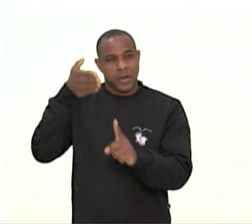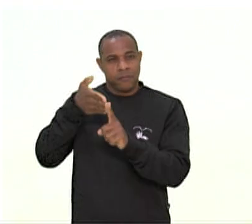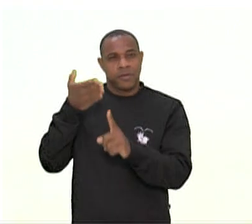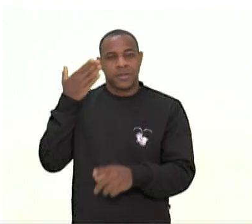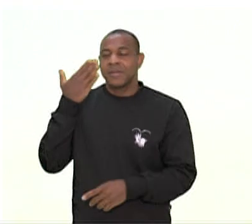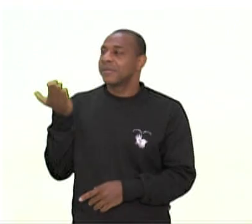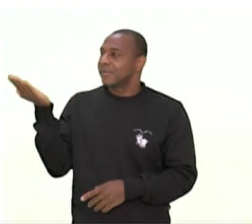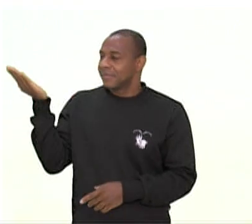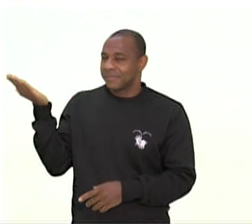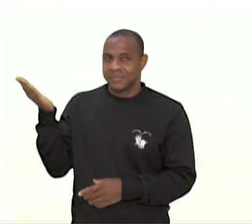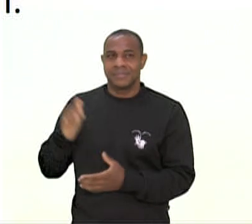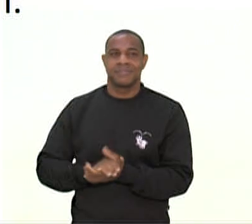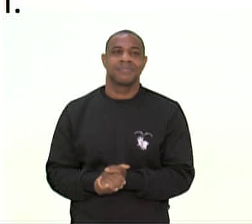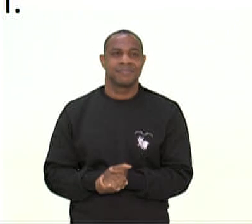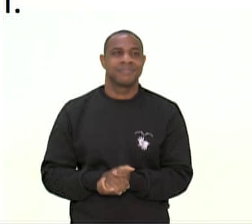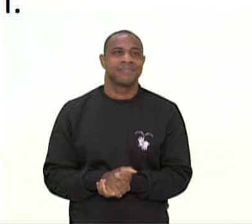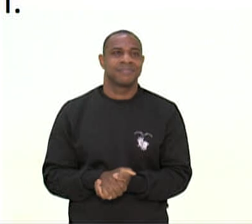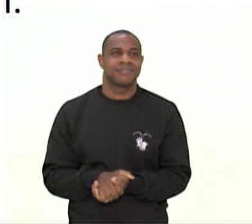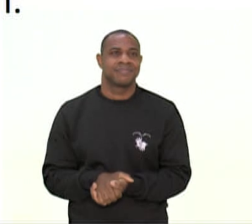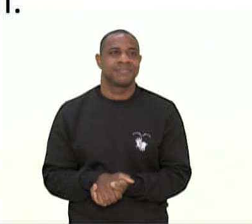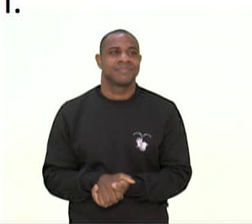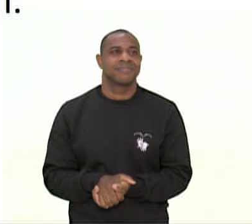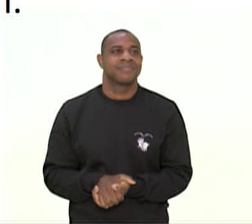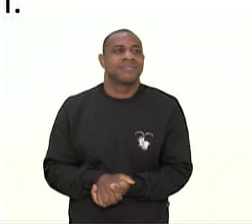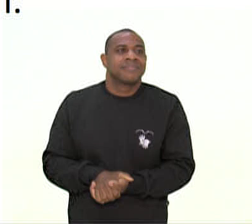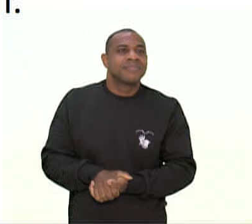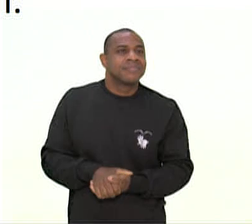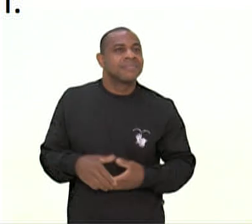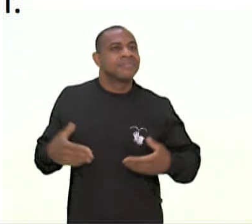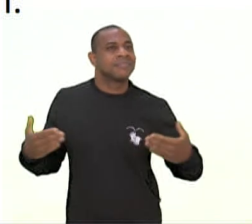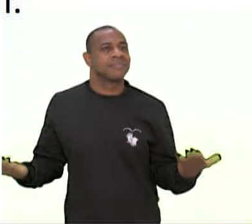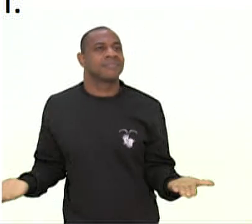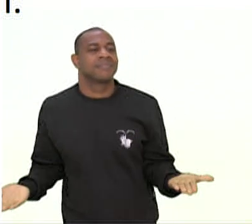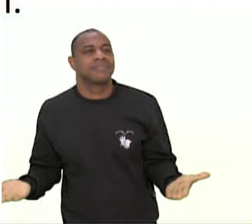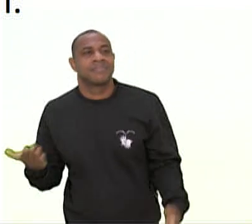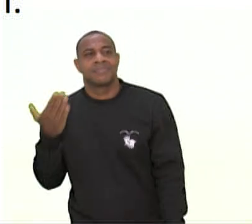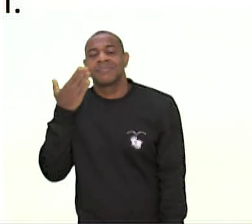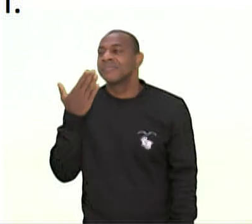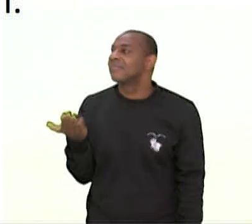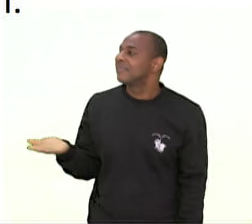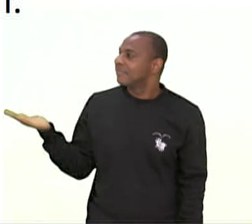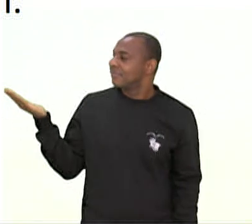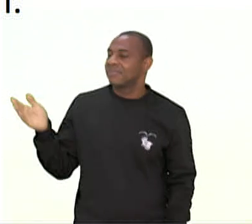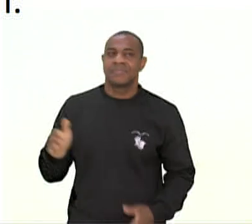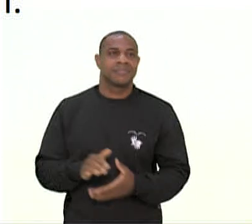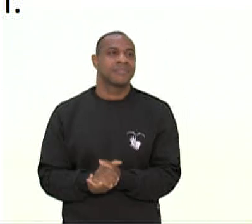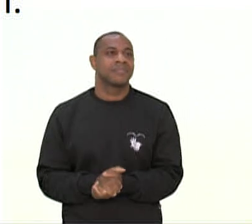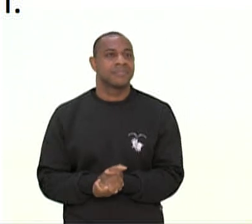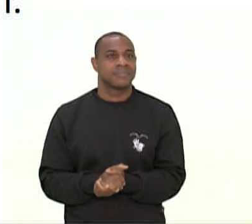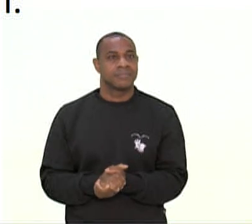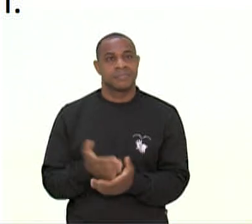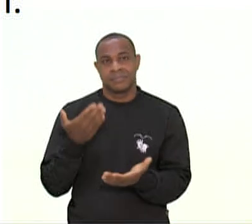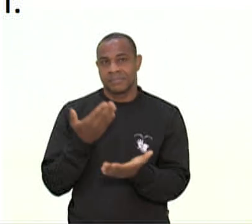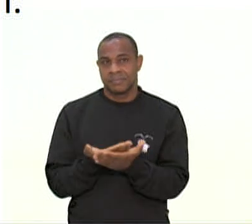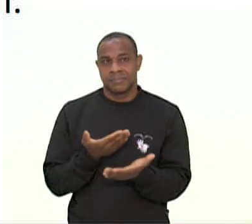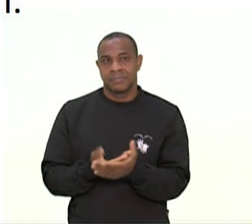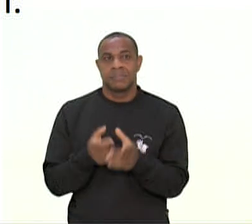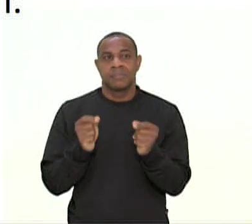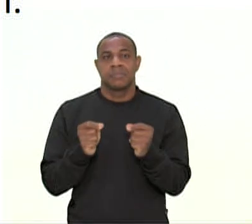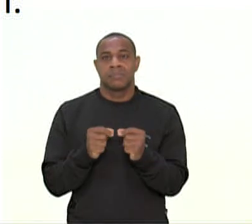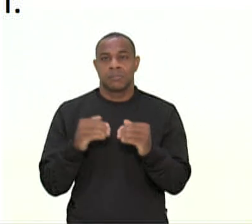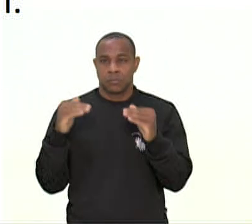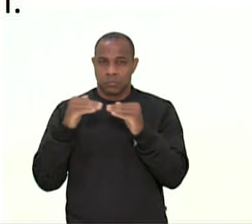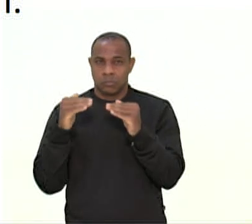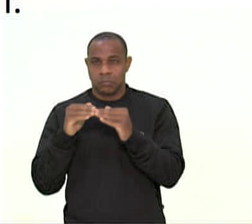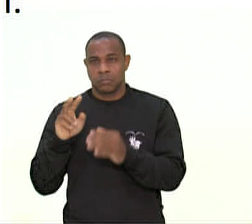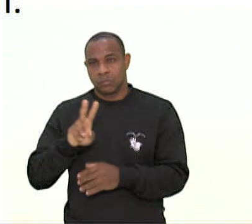a essa questão, né? Relembrando então um pouquinho da concordância nominal, que nós estamos estudando aí já algumas